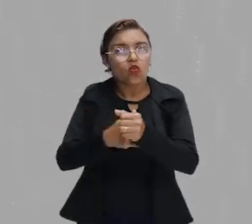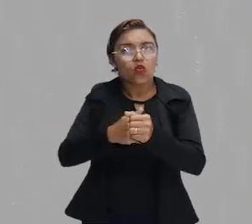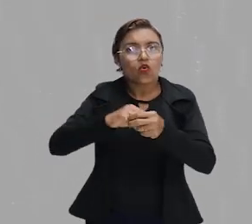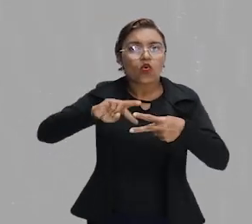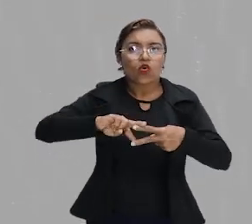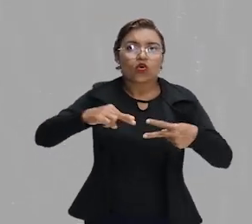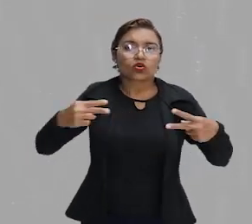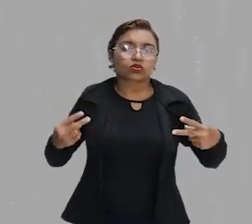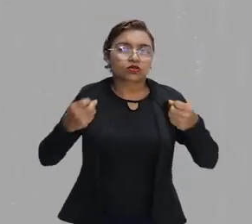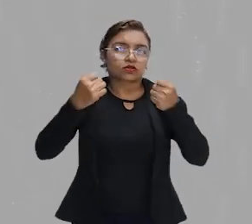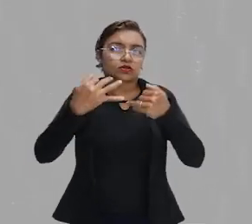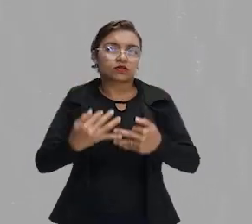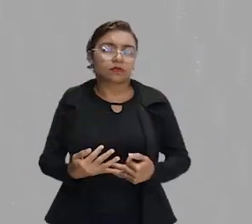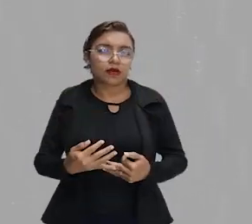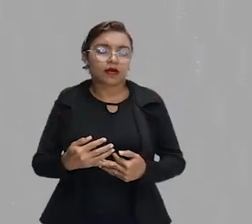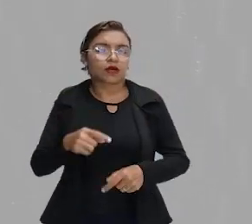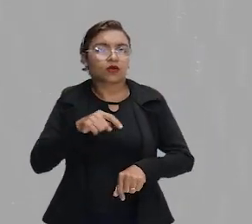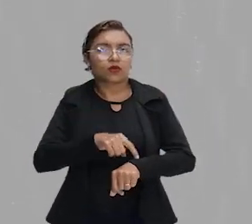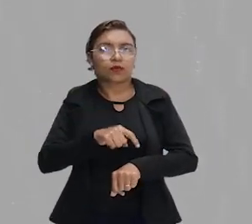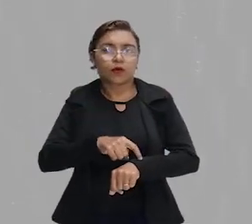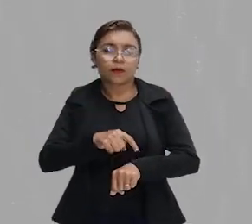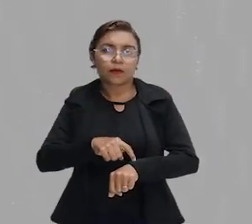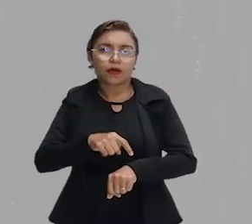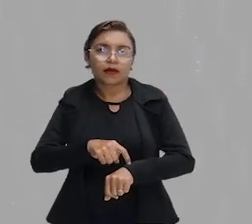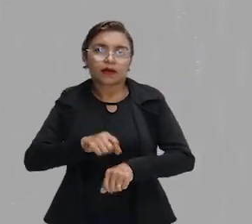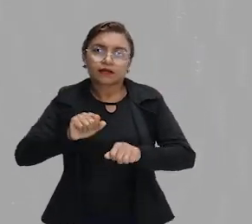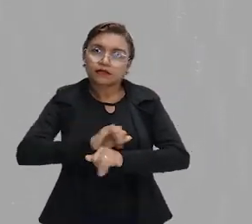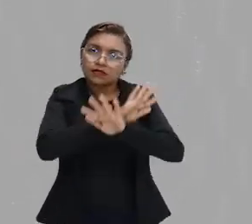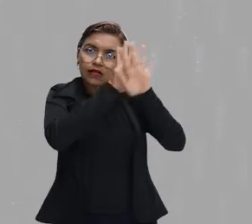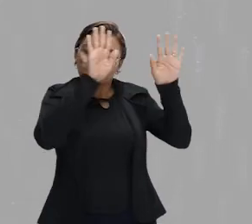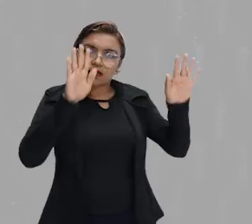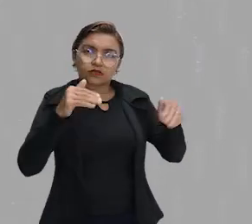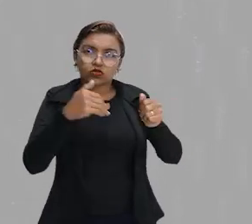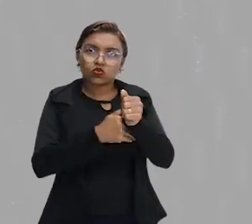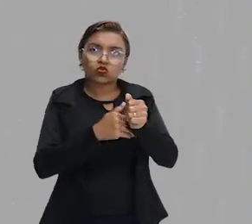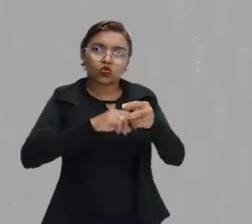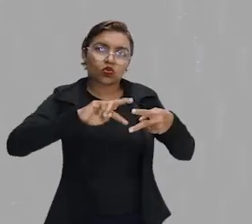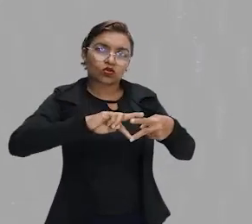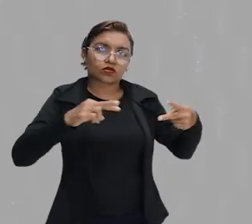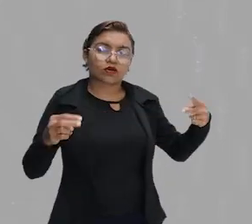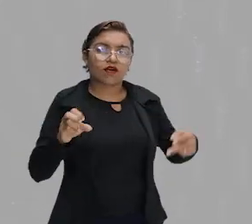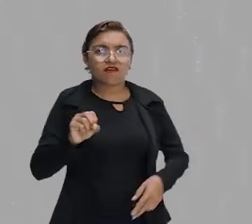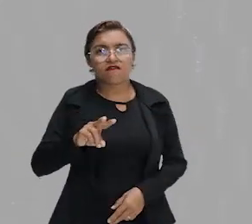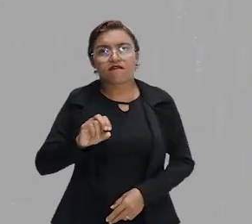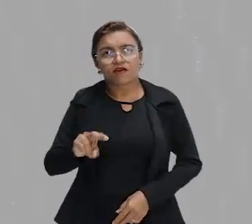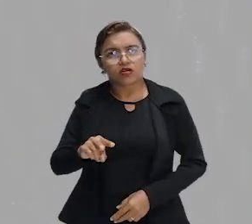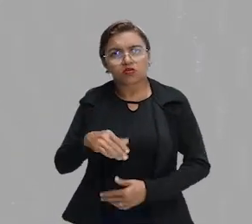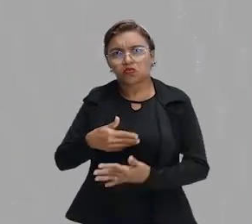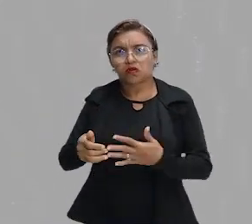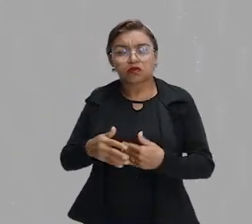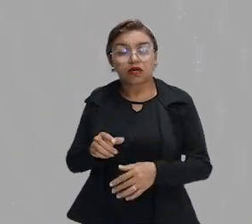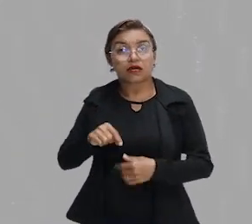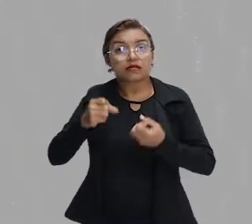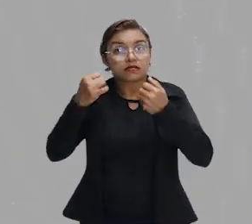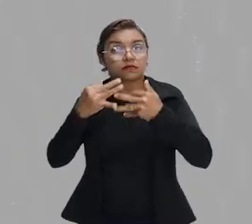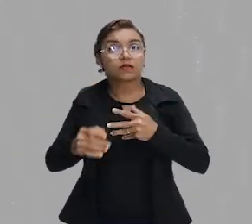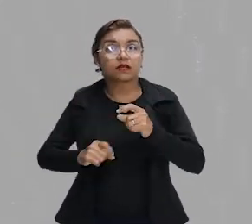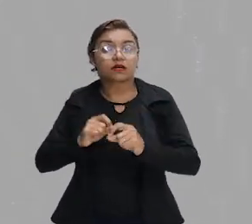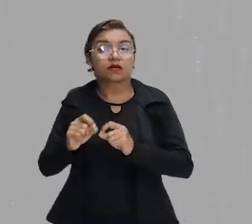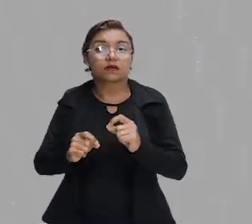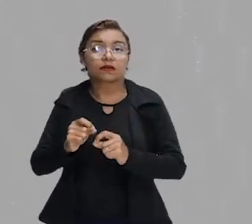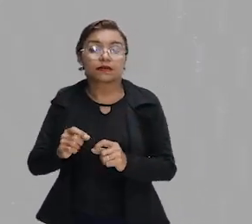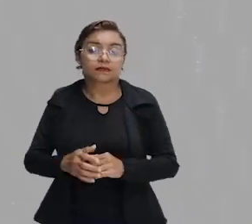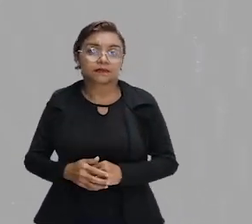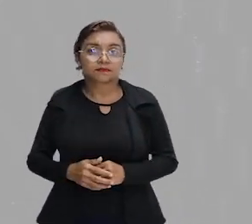se fala que foi desvendado o código genético do vírus tal, então, o que está dizendo? Está falando